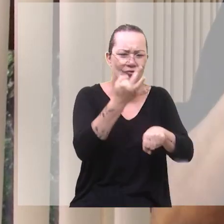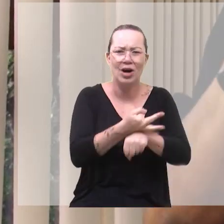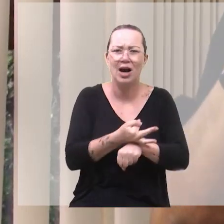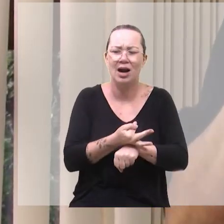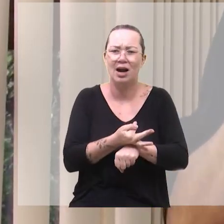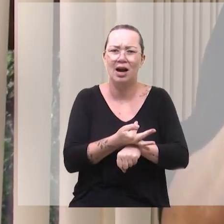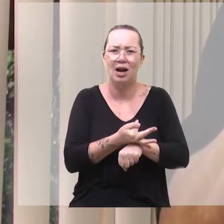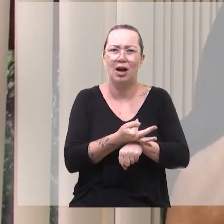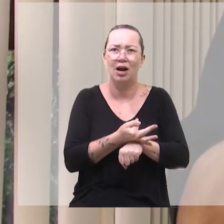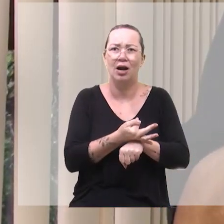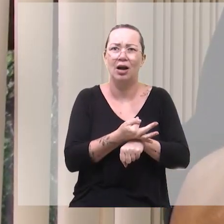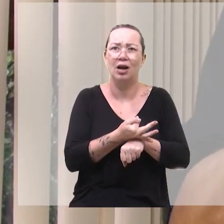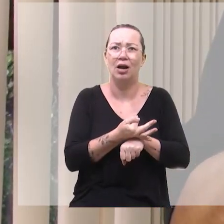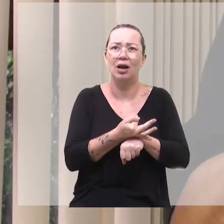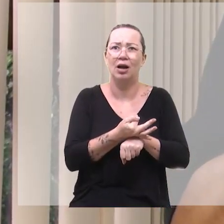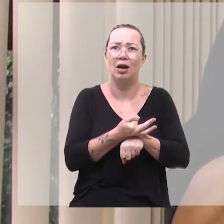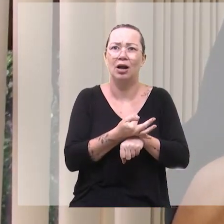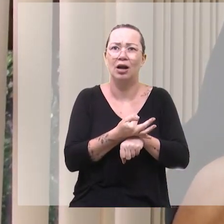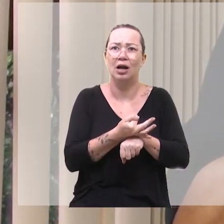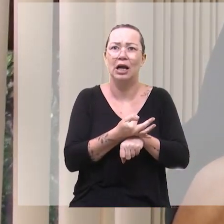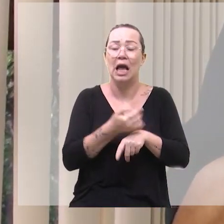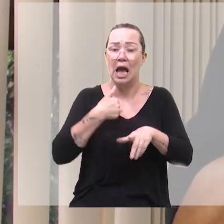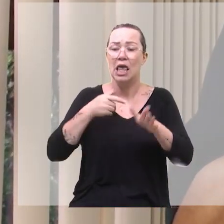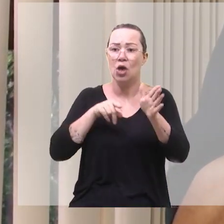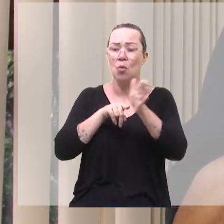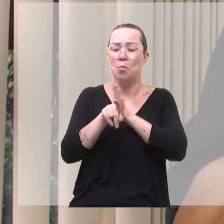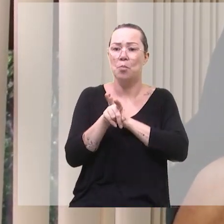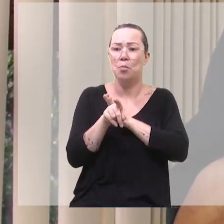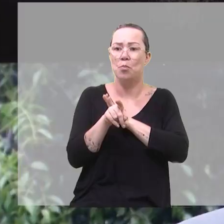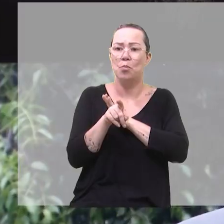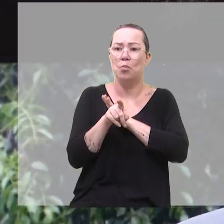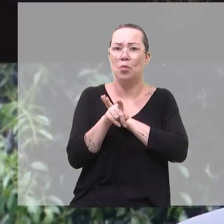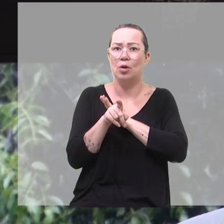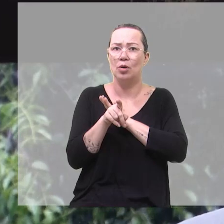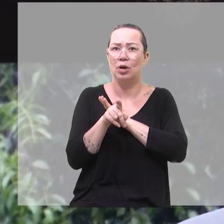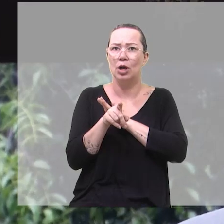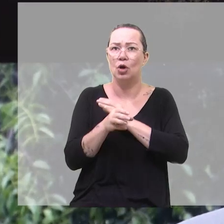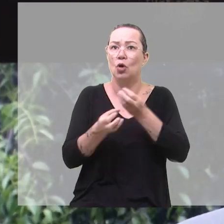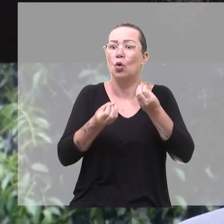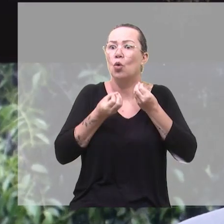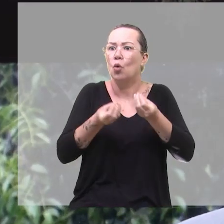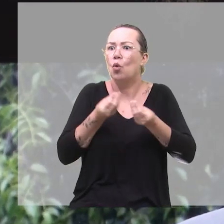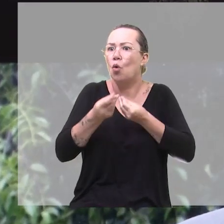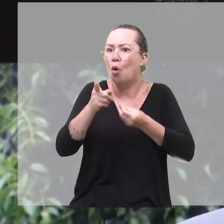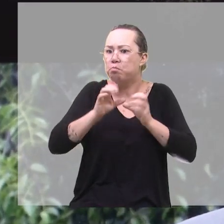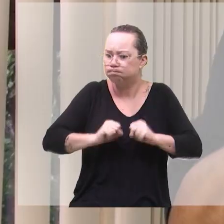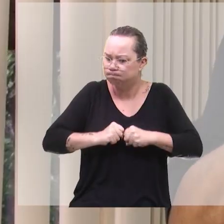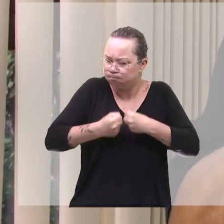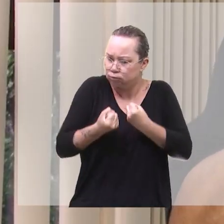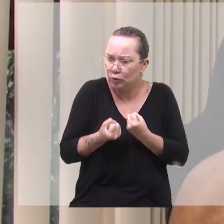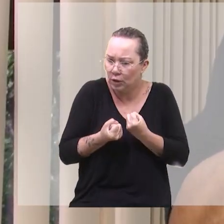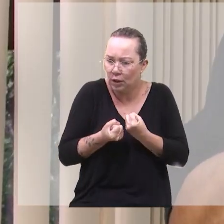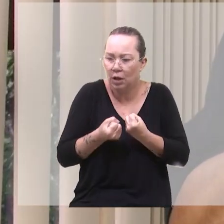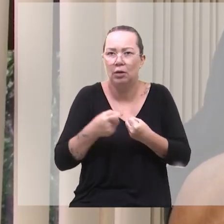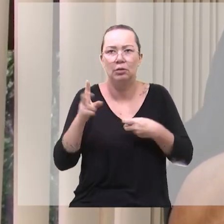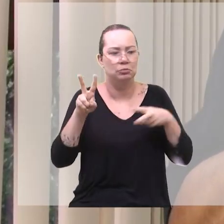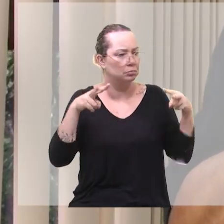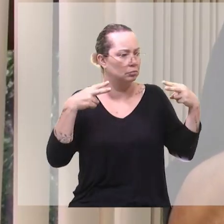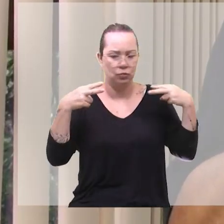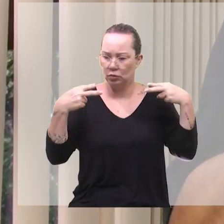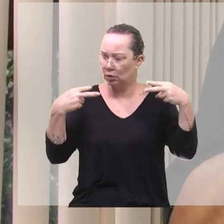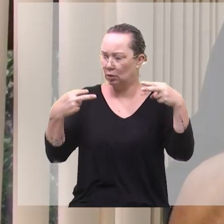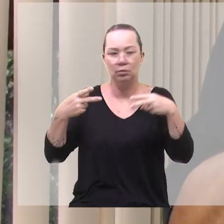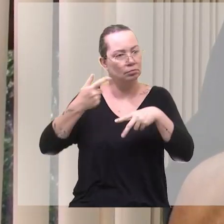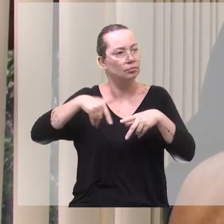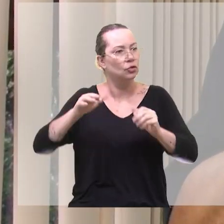com ferro, fazendo. Aí eu perguntei para muita superação, né? Aí eu perguntei para um deles, onde é que vem toda essa garra? Aí